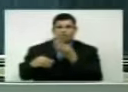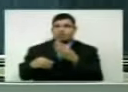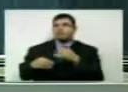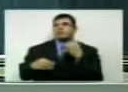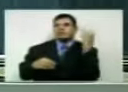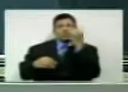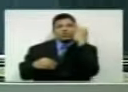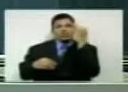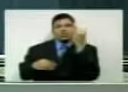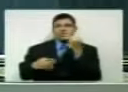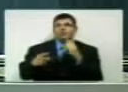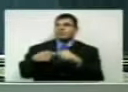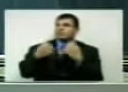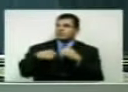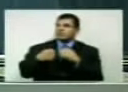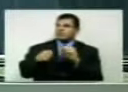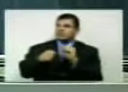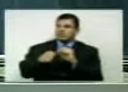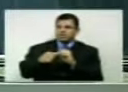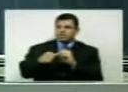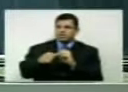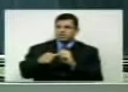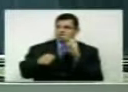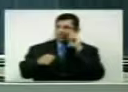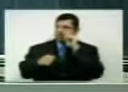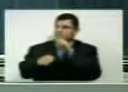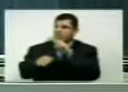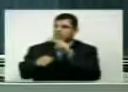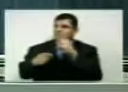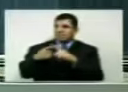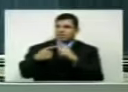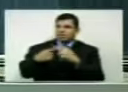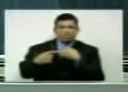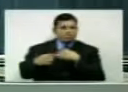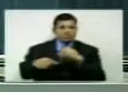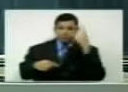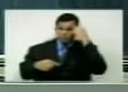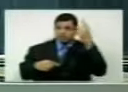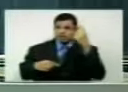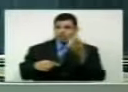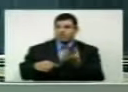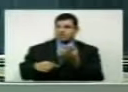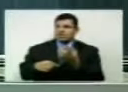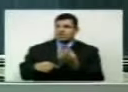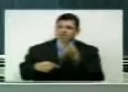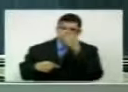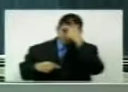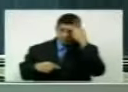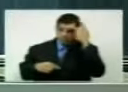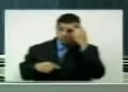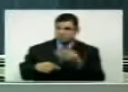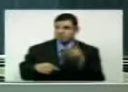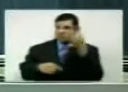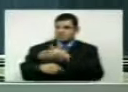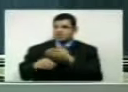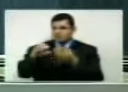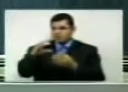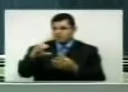debate republicano. Mas nós precisamos fazer um pacto de enxergar. Porque eu não consigo acreditar que alguém